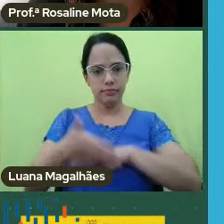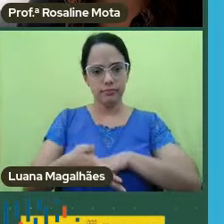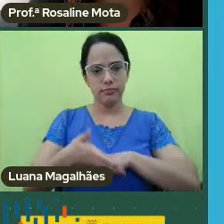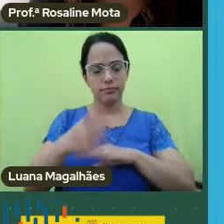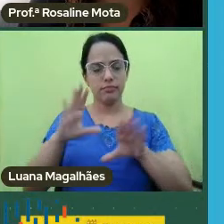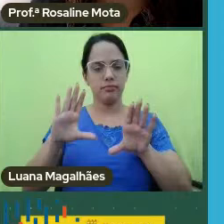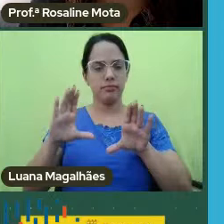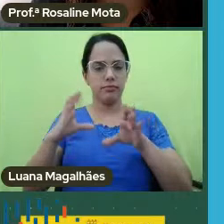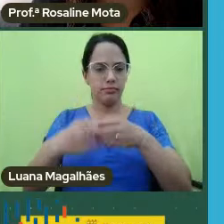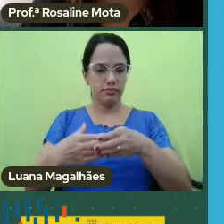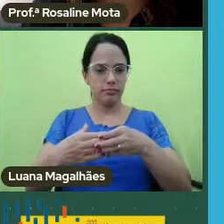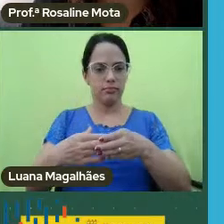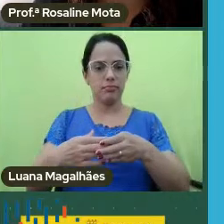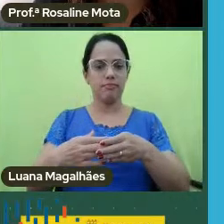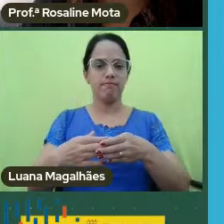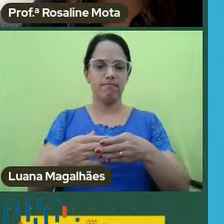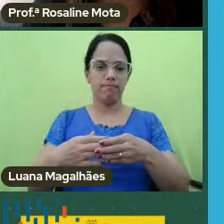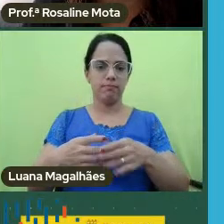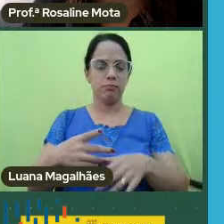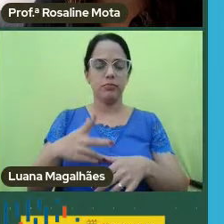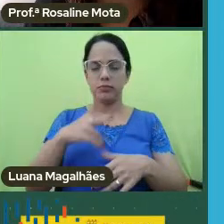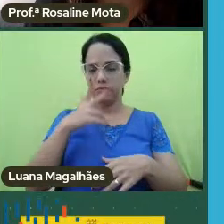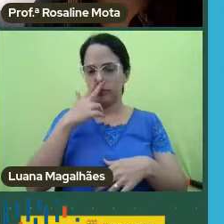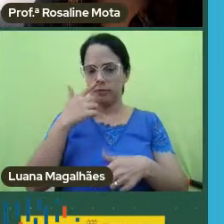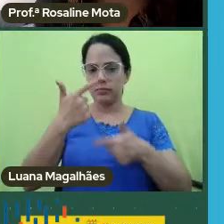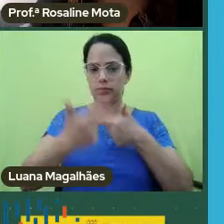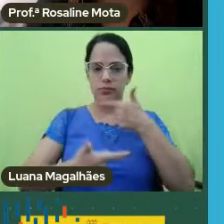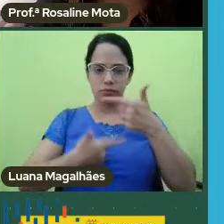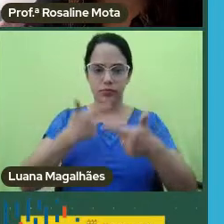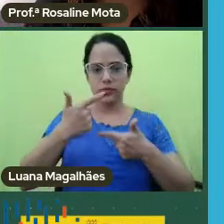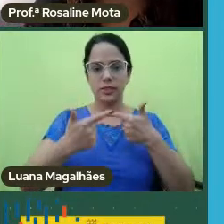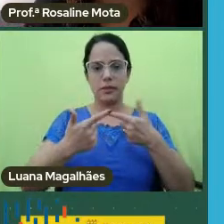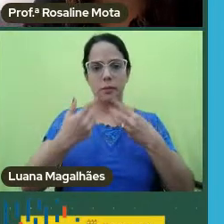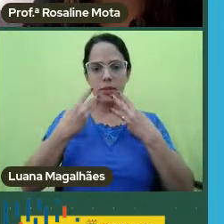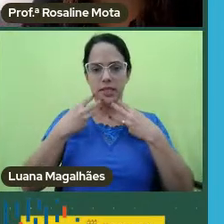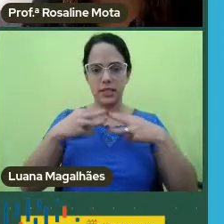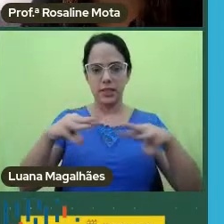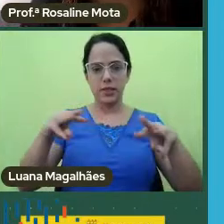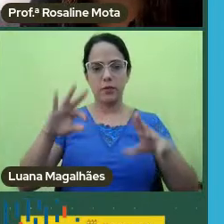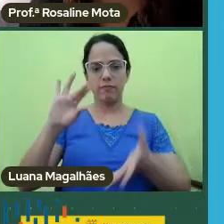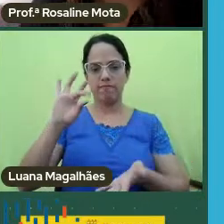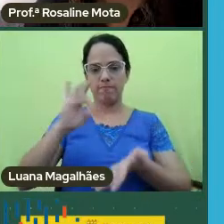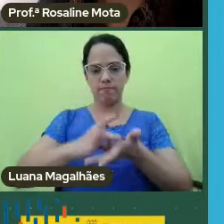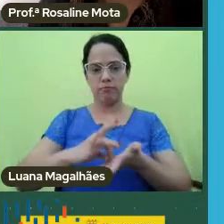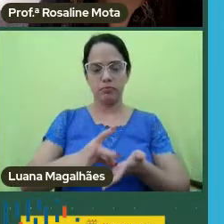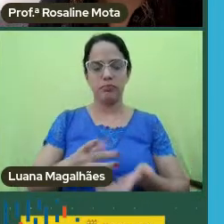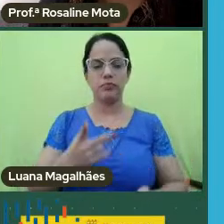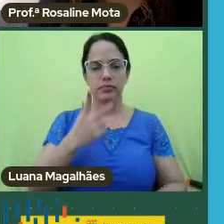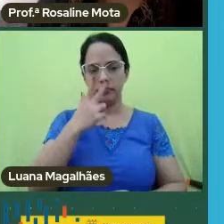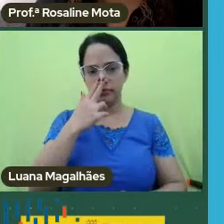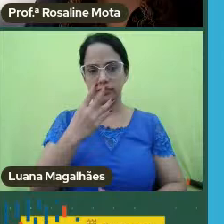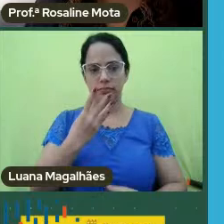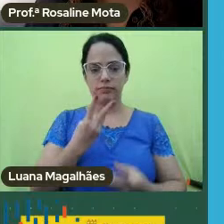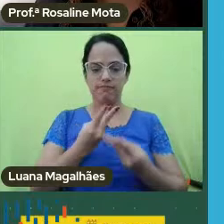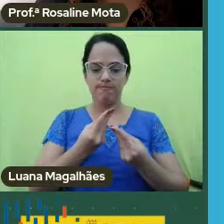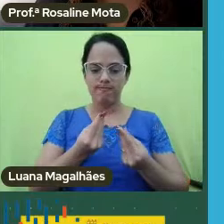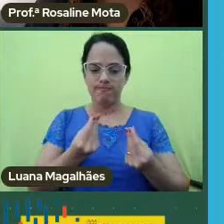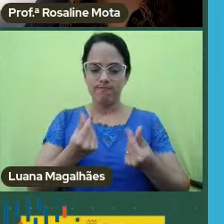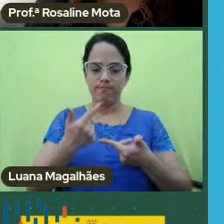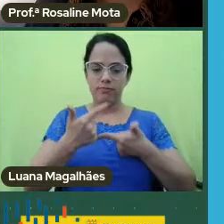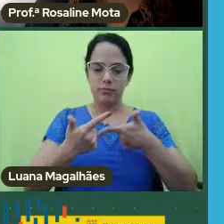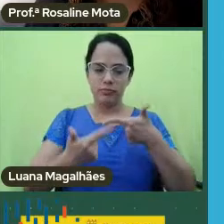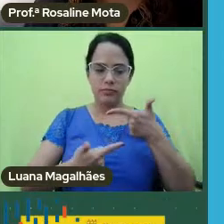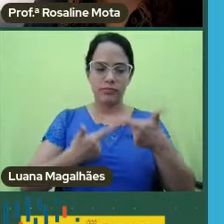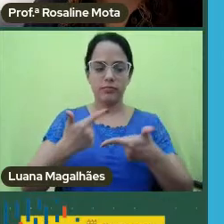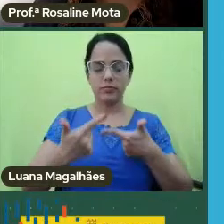numa CEPAD, numa CRP, é uma missão muito, muito delicada, né? É uma missão